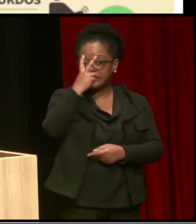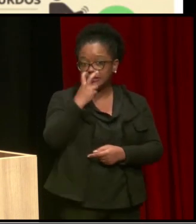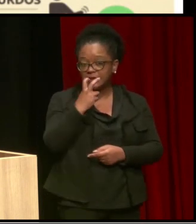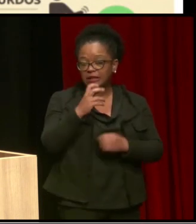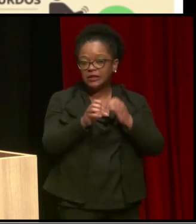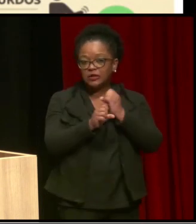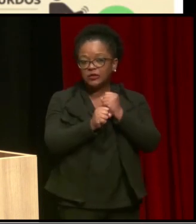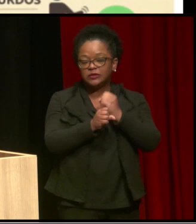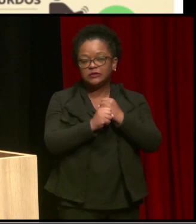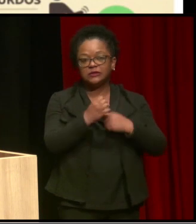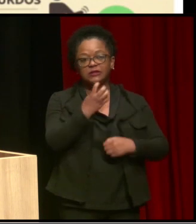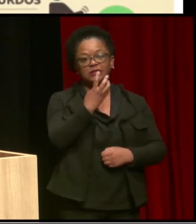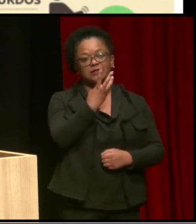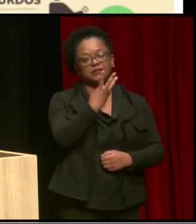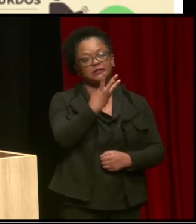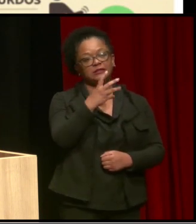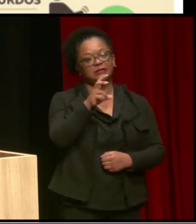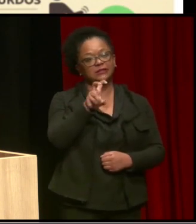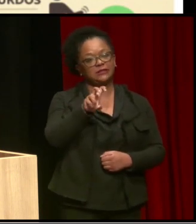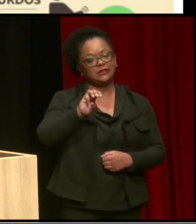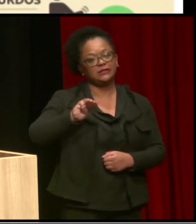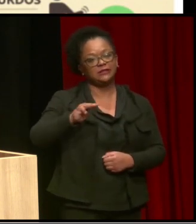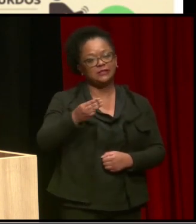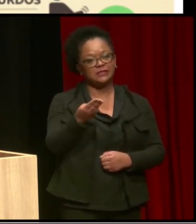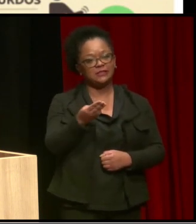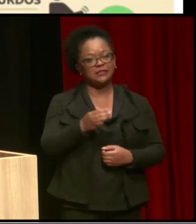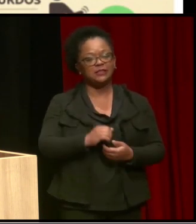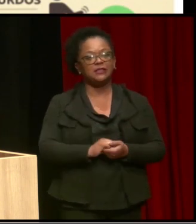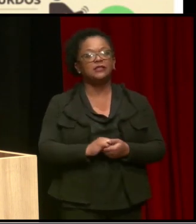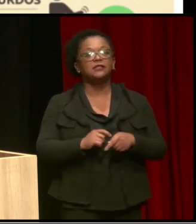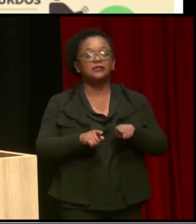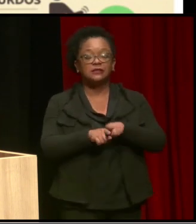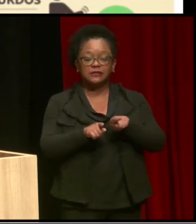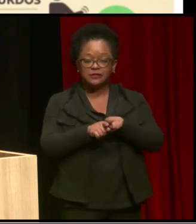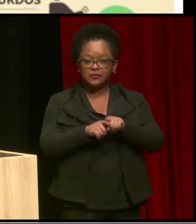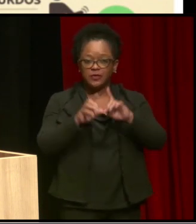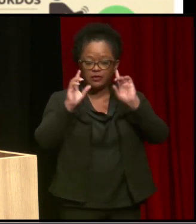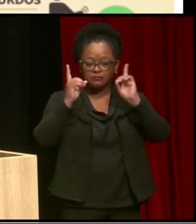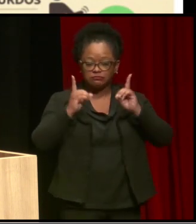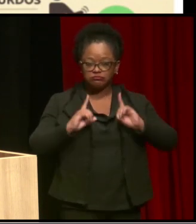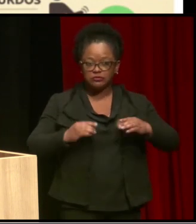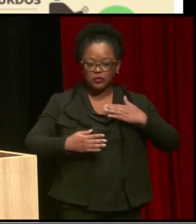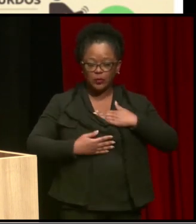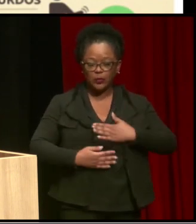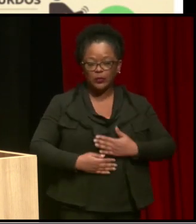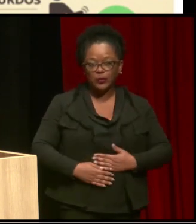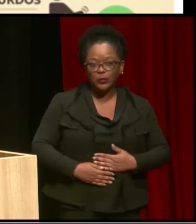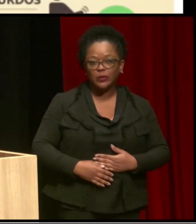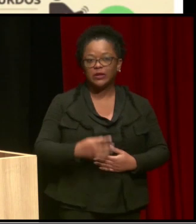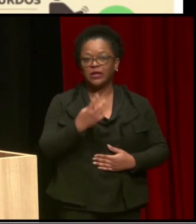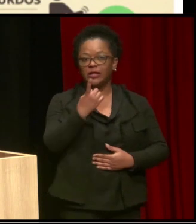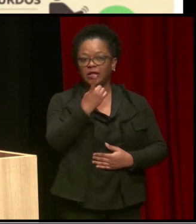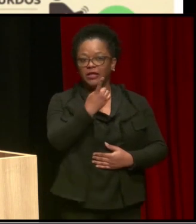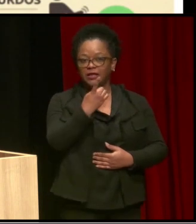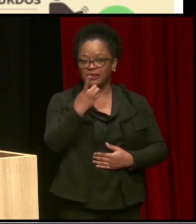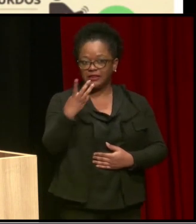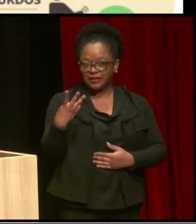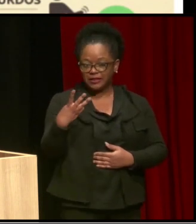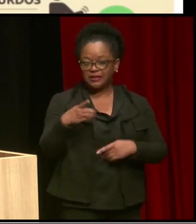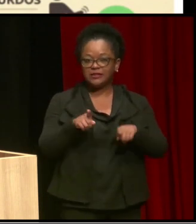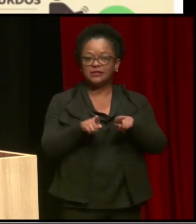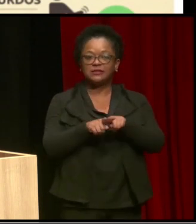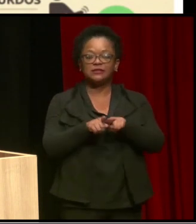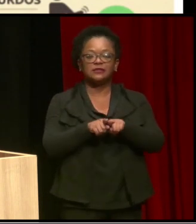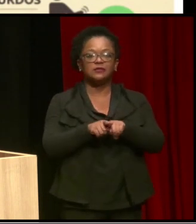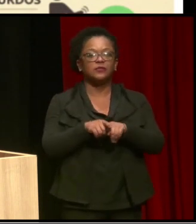35 milhões. Aí a deficiência motora são 13. Surdos são 10. Deficiência